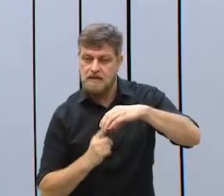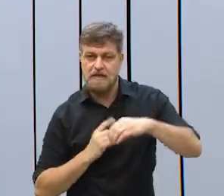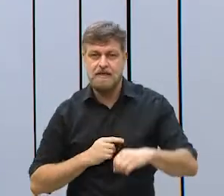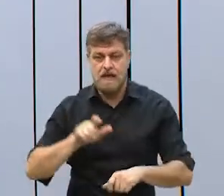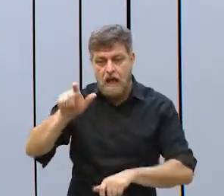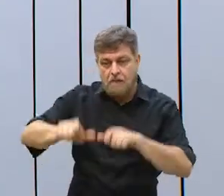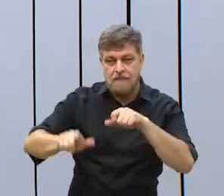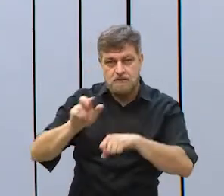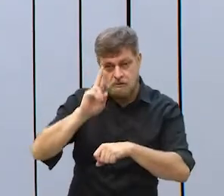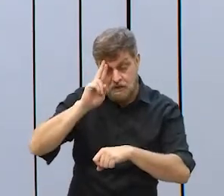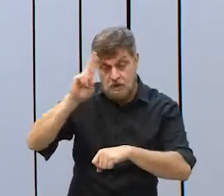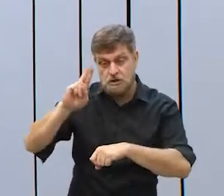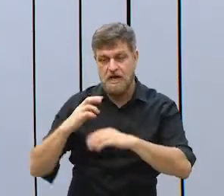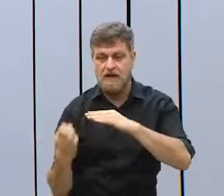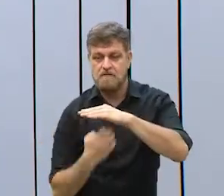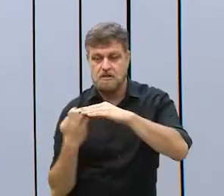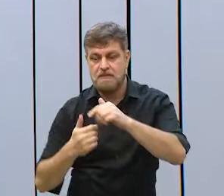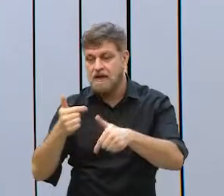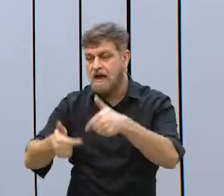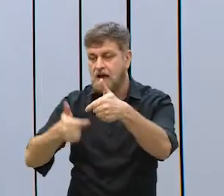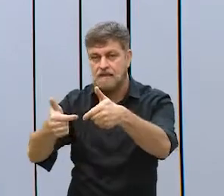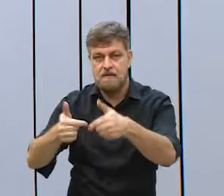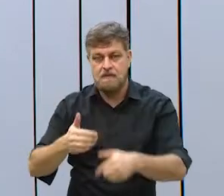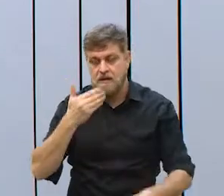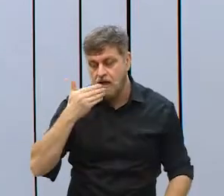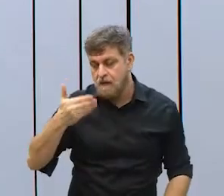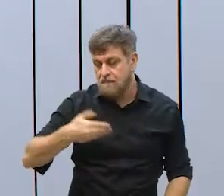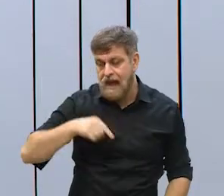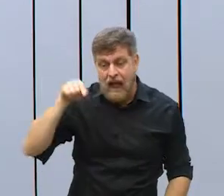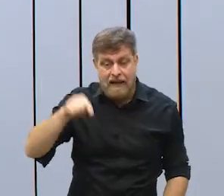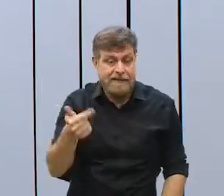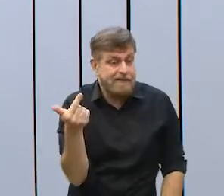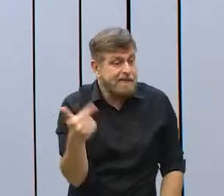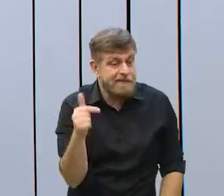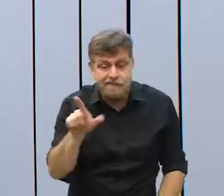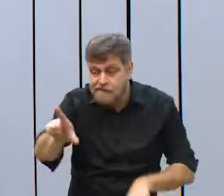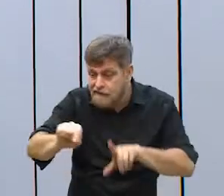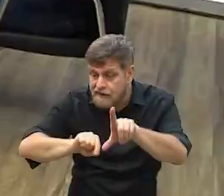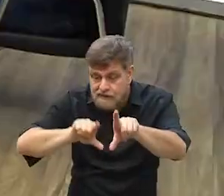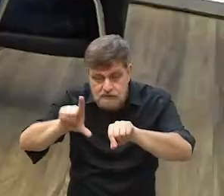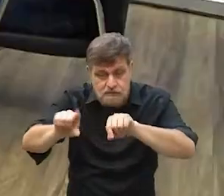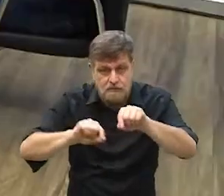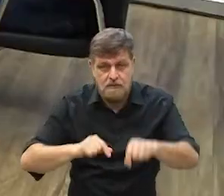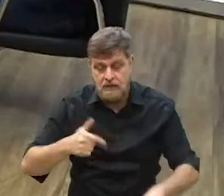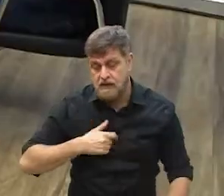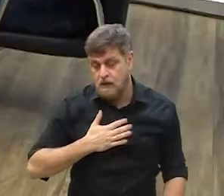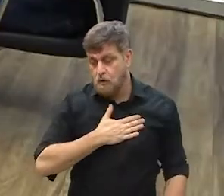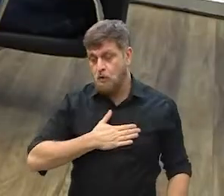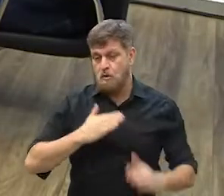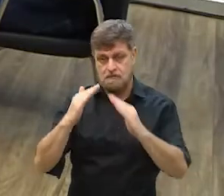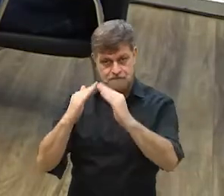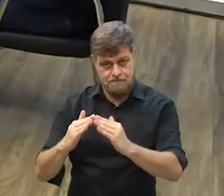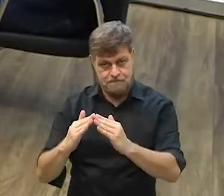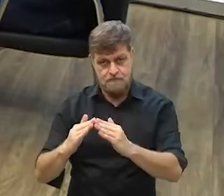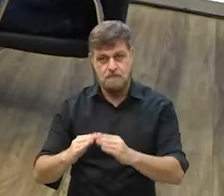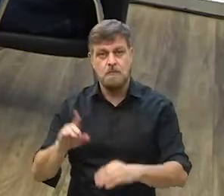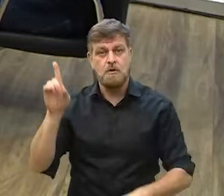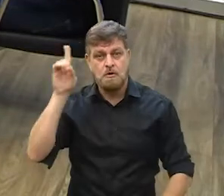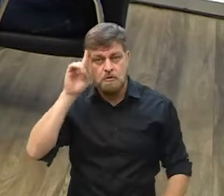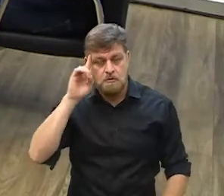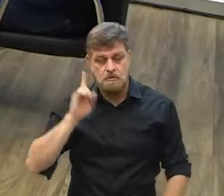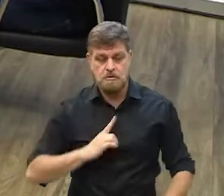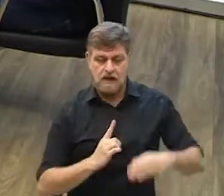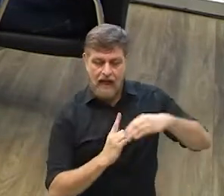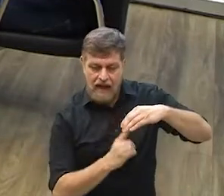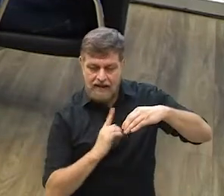moram, quer dizer, que trabalham ali e nos procuram. Igor, aqui não tem opção. Eu gostaria de morar aqui, porque todo dia eu tenho que abrir minha clínica,